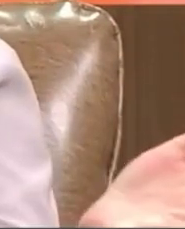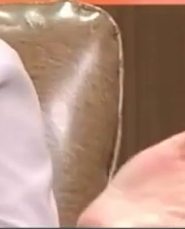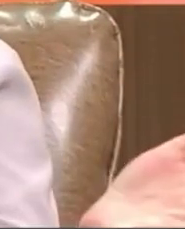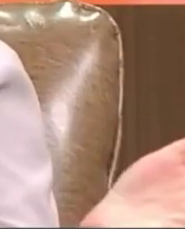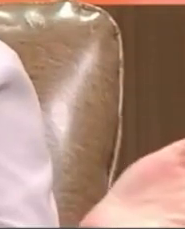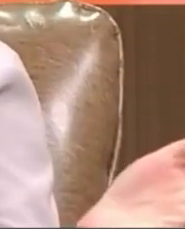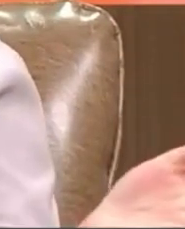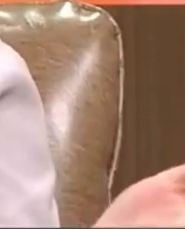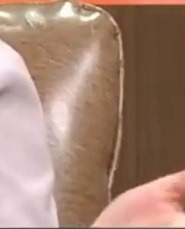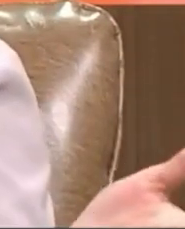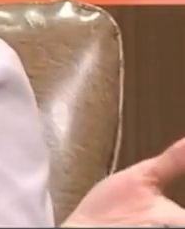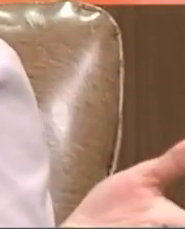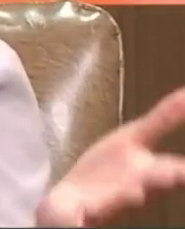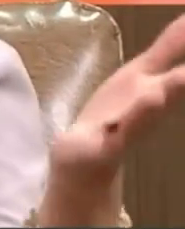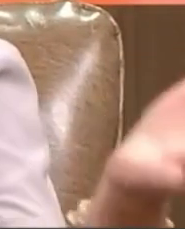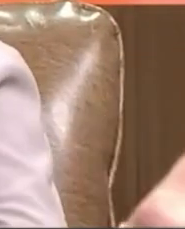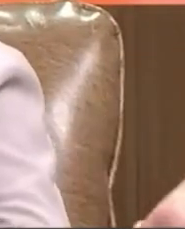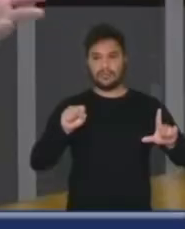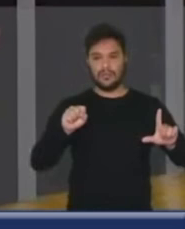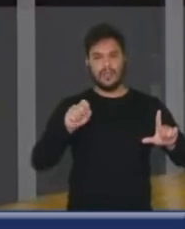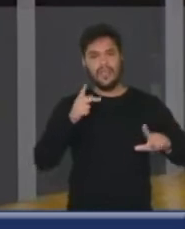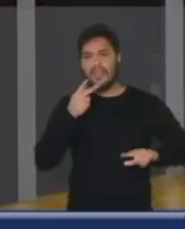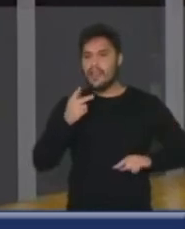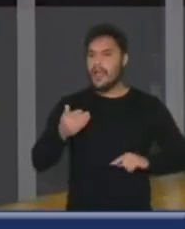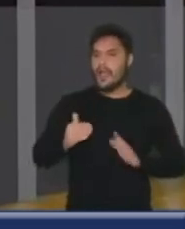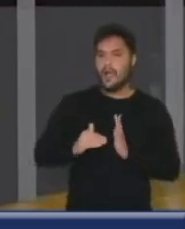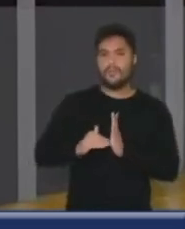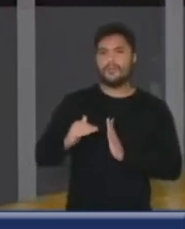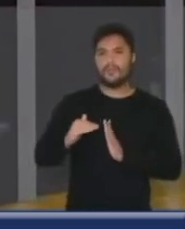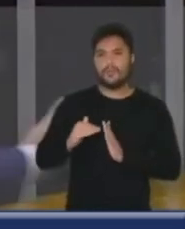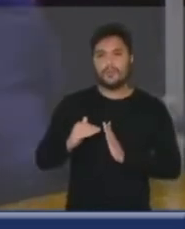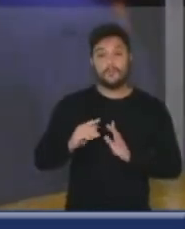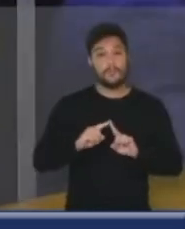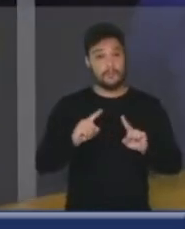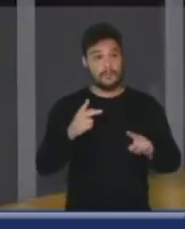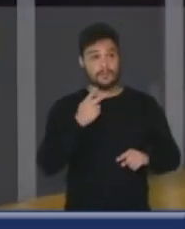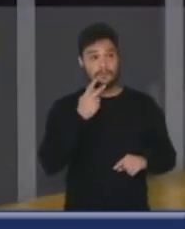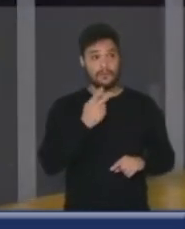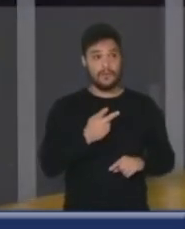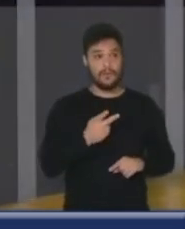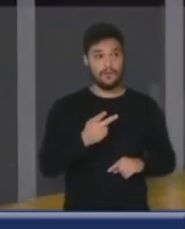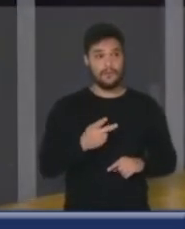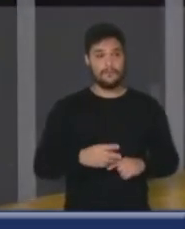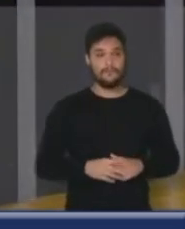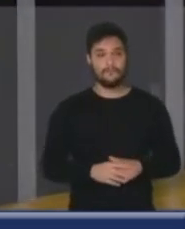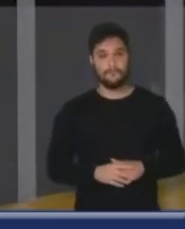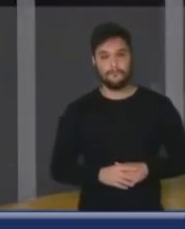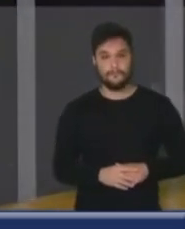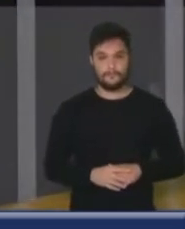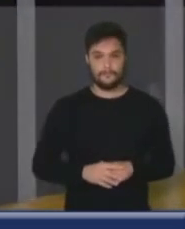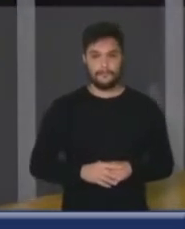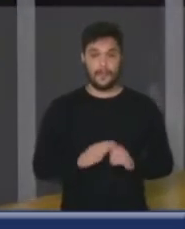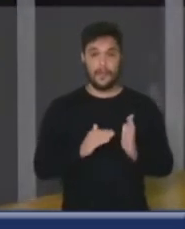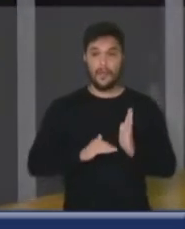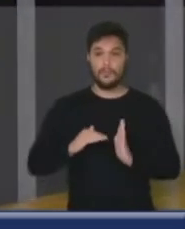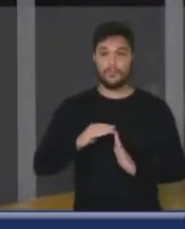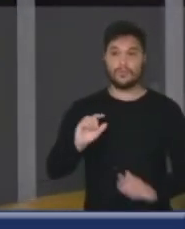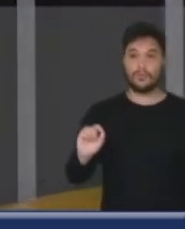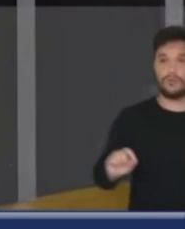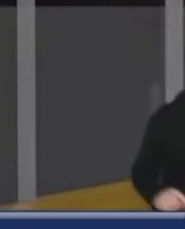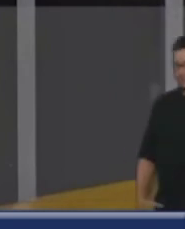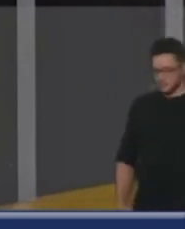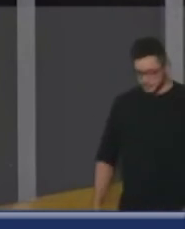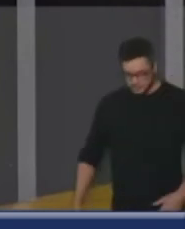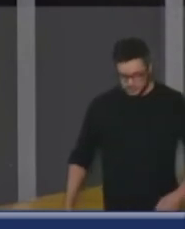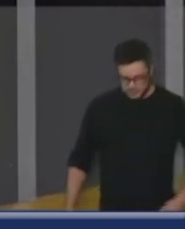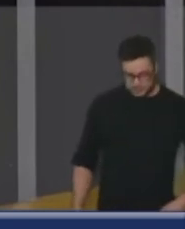O que que ele... Bolsa Família. O Bolsa Família. Mas eu digo para ela, o que que ele aumentou? Ele aumentou o número de ministérios.